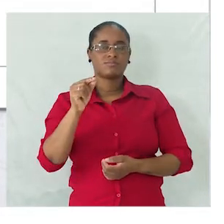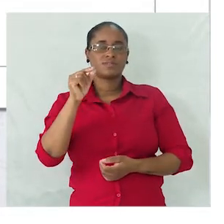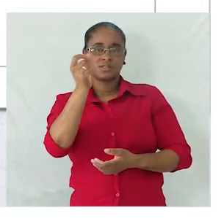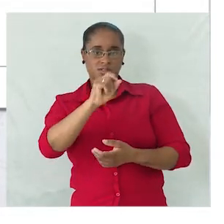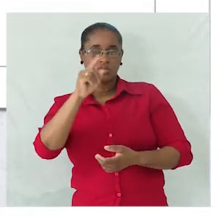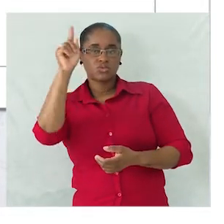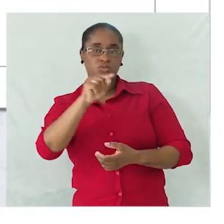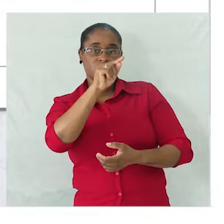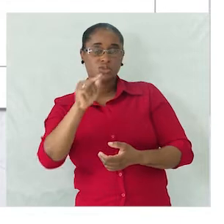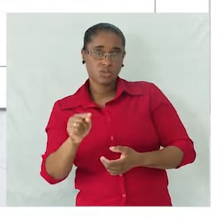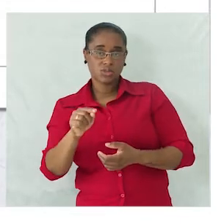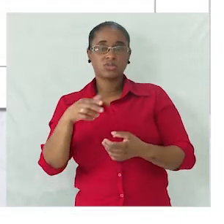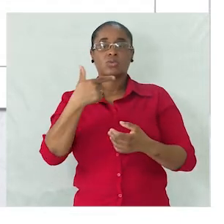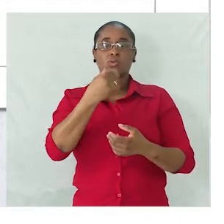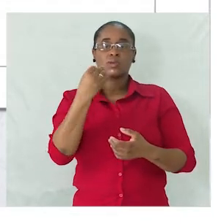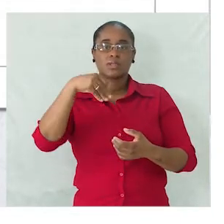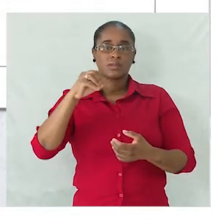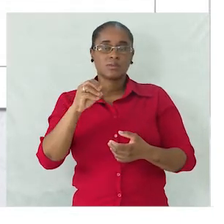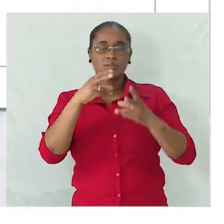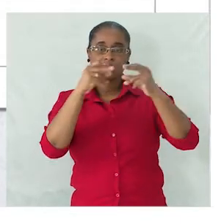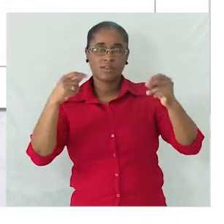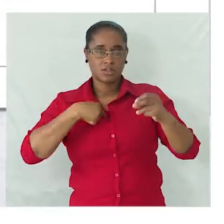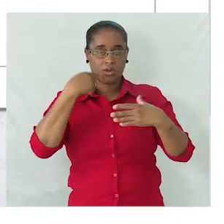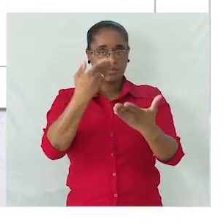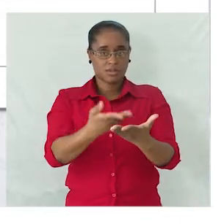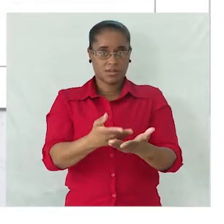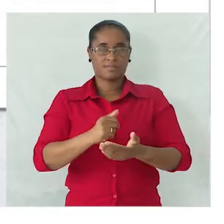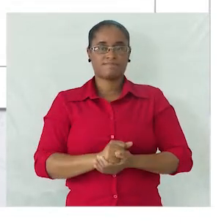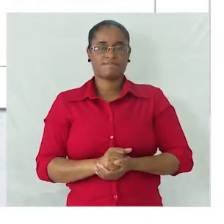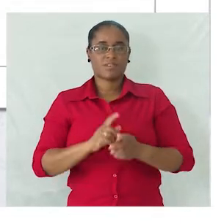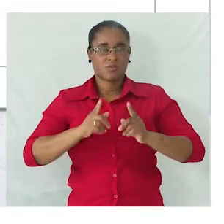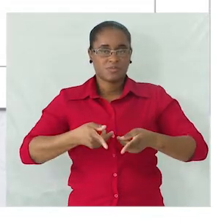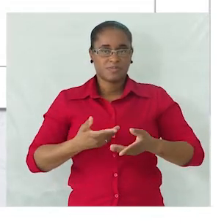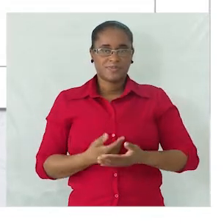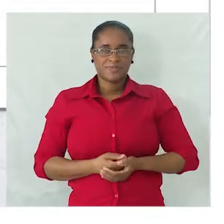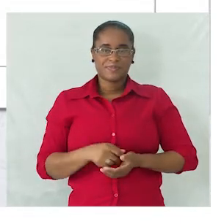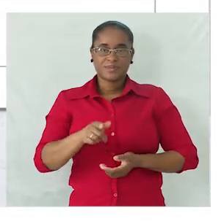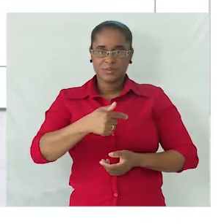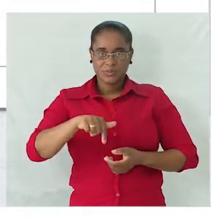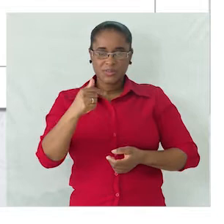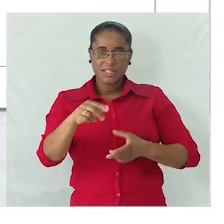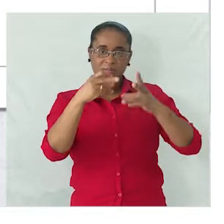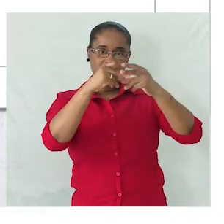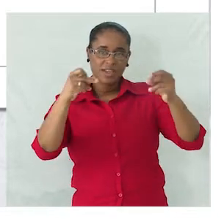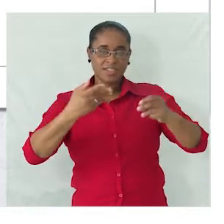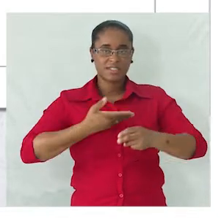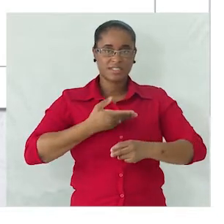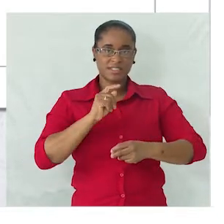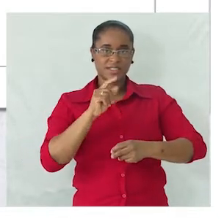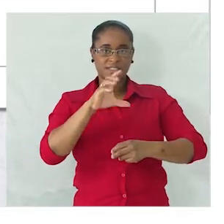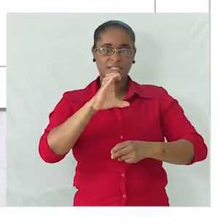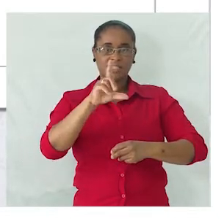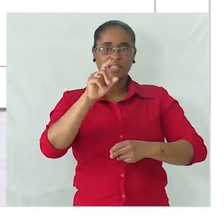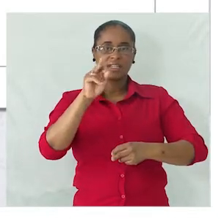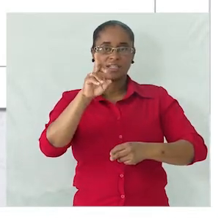o tipo de frase que eu apresentar. Sim? Então vamos lá ver. Temos frase declarativo, do tipo